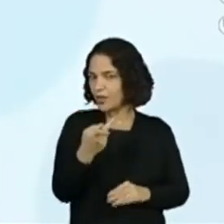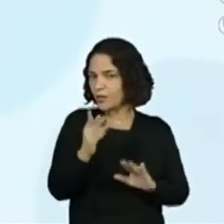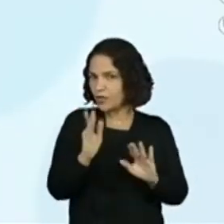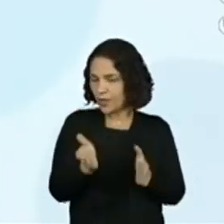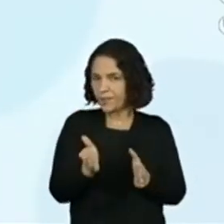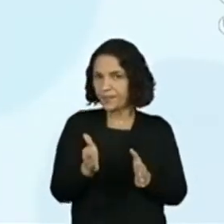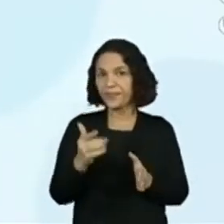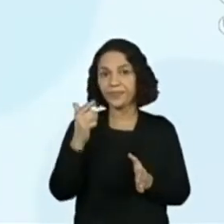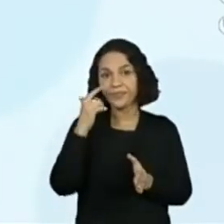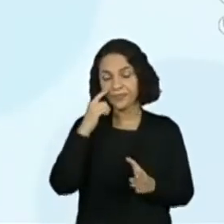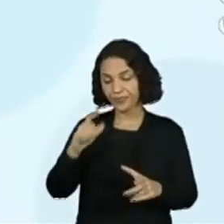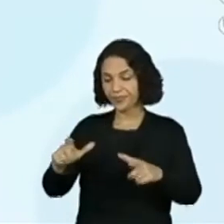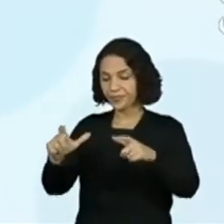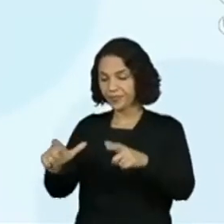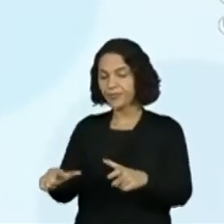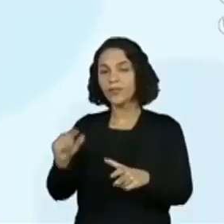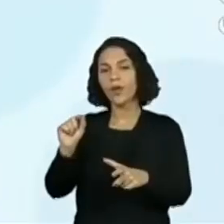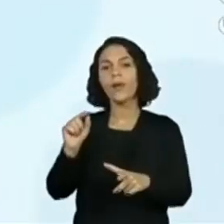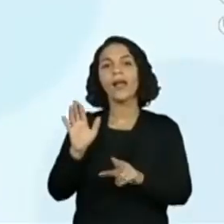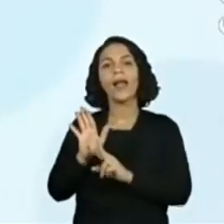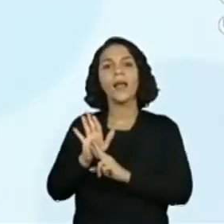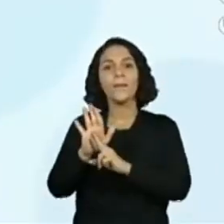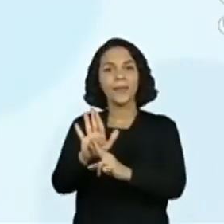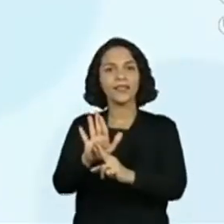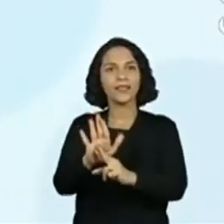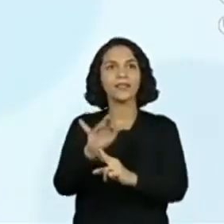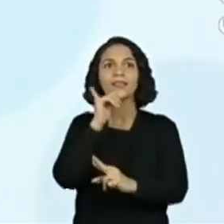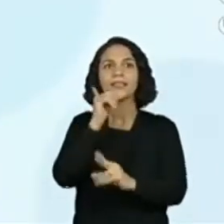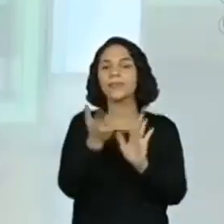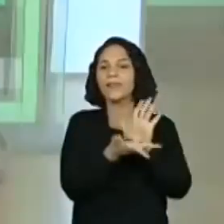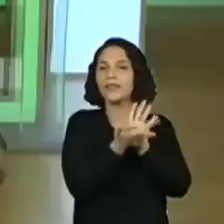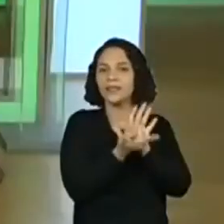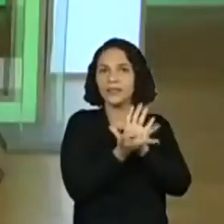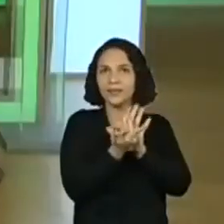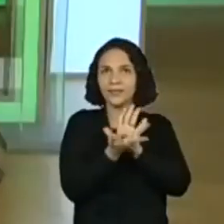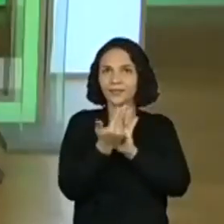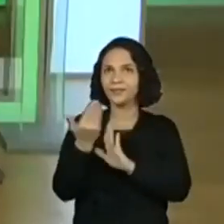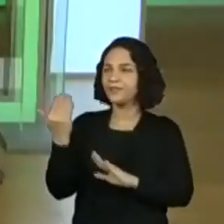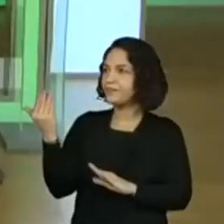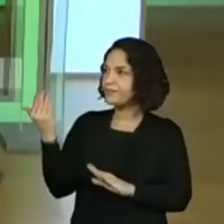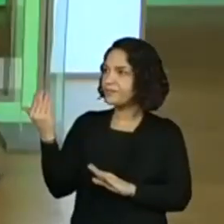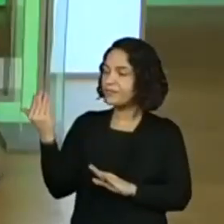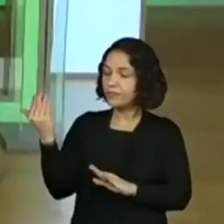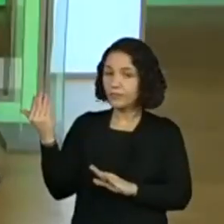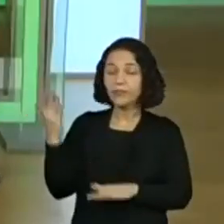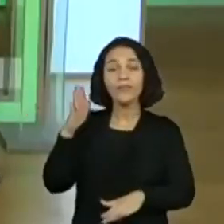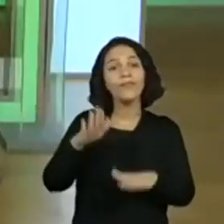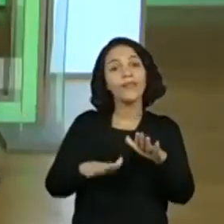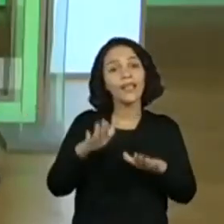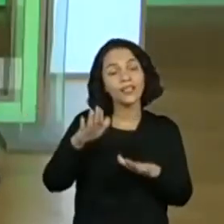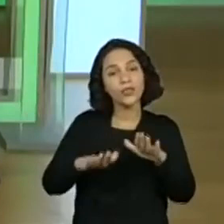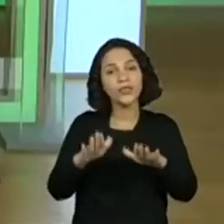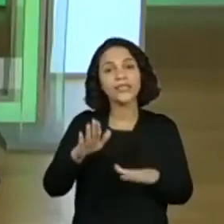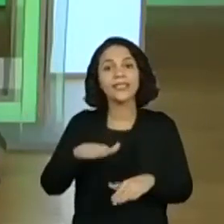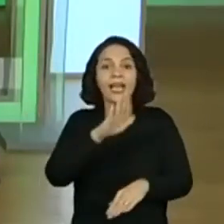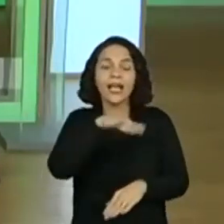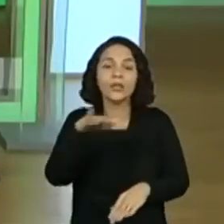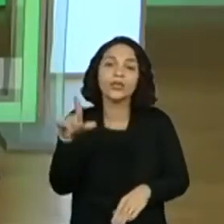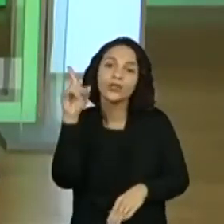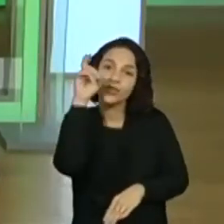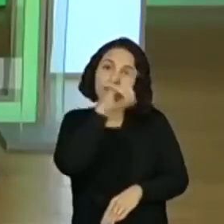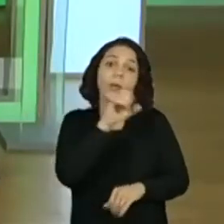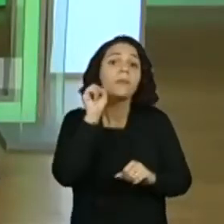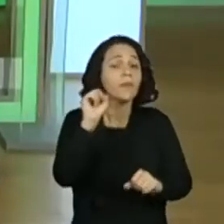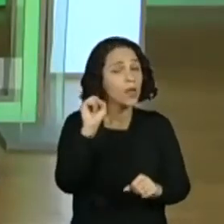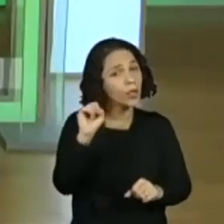bandeja, ele fez através da representação, por meio de desenhos. E para alguns alunos que têm ainda um pouco de dificuldade, essa pode